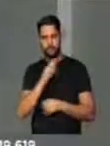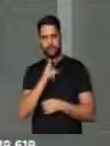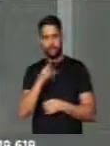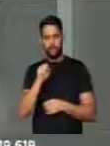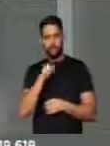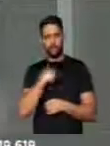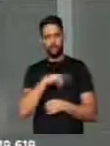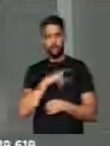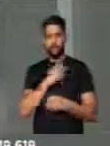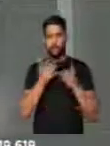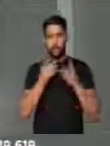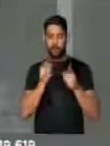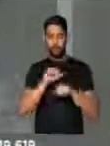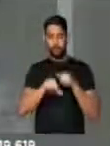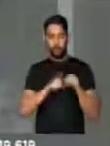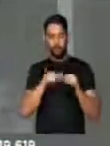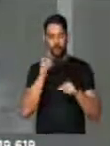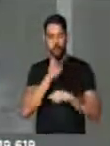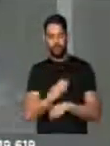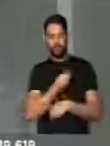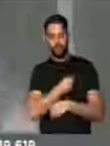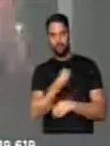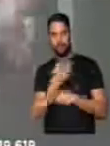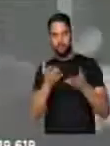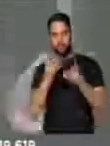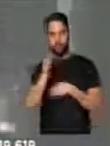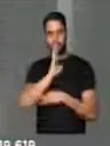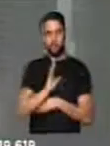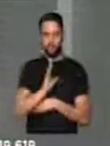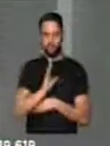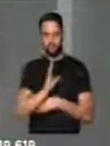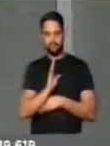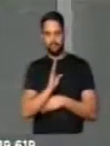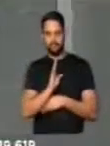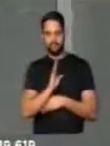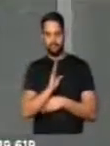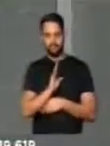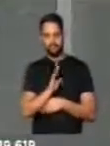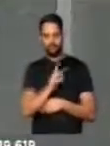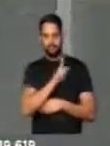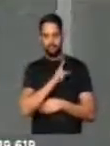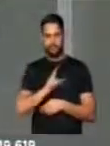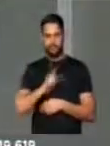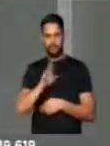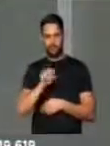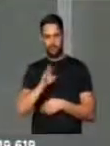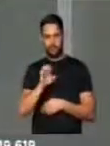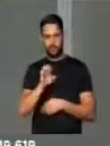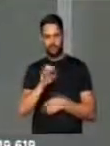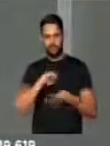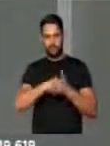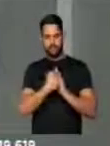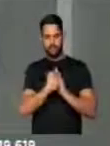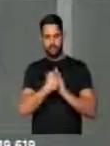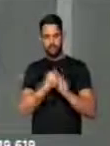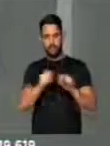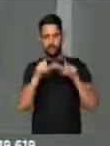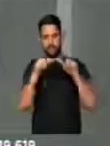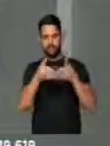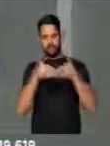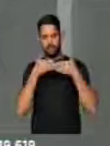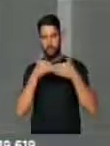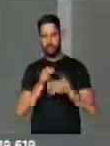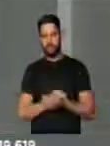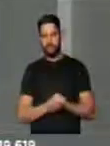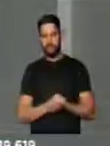Eu nunca votei em Fernando Henrique, mas eu quero consertar o meu Brasil de hoje. Eu quero o Brasil por uma... Presidente, a rede deputada... com obstrução no painel, por